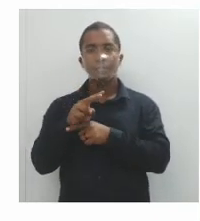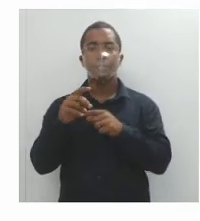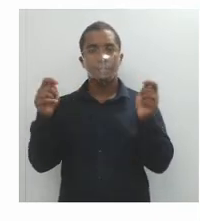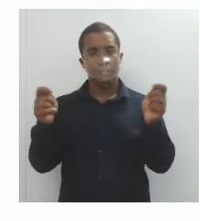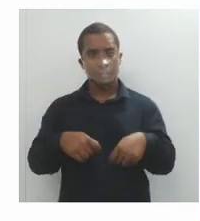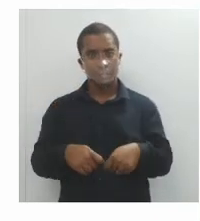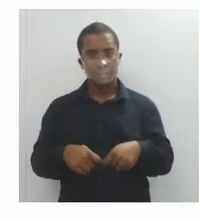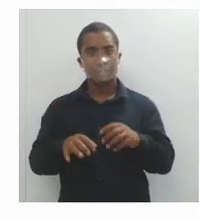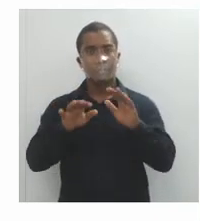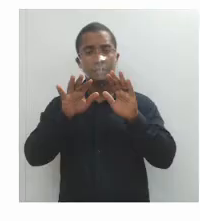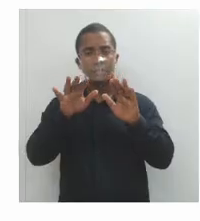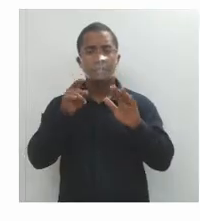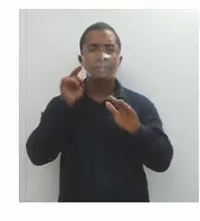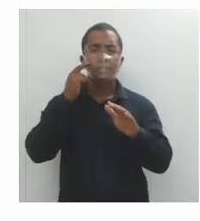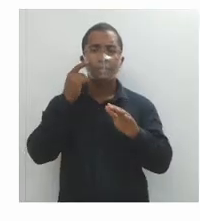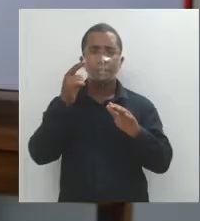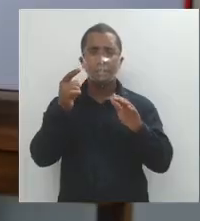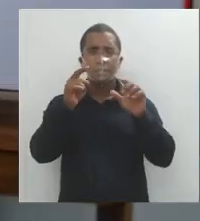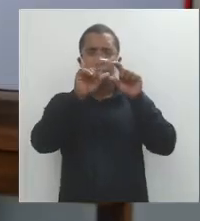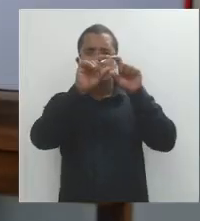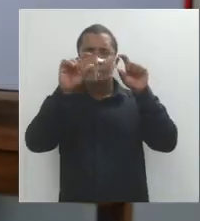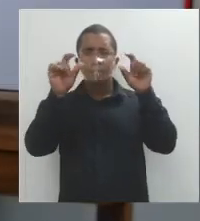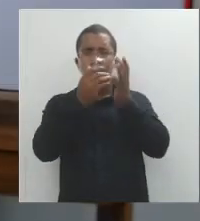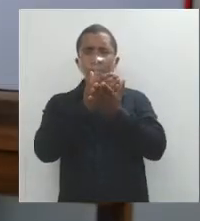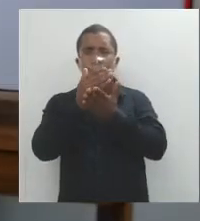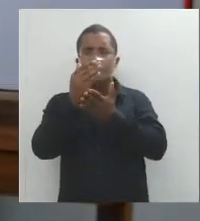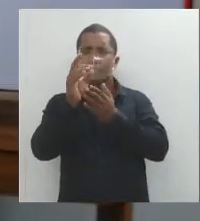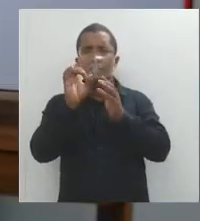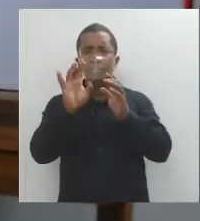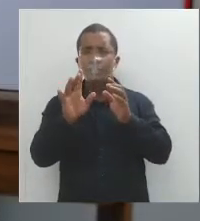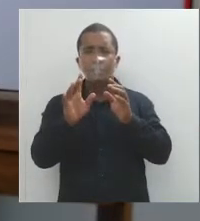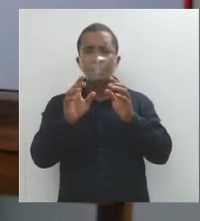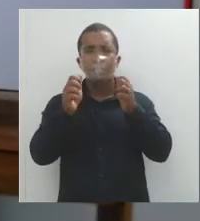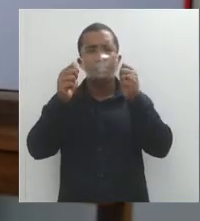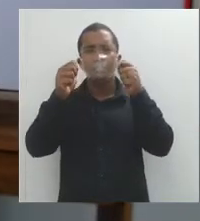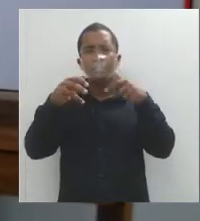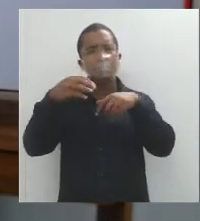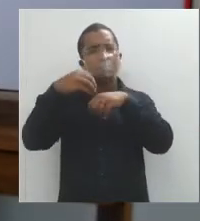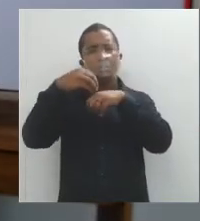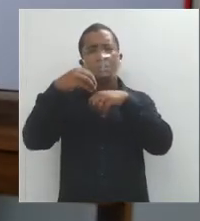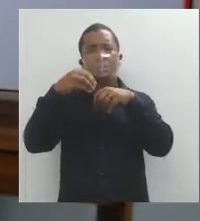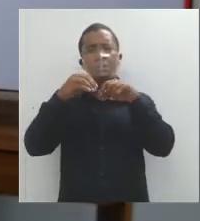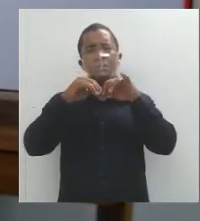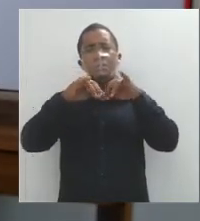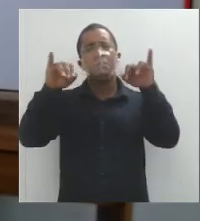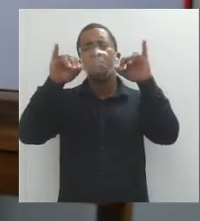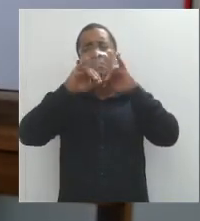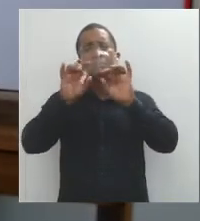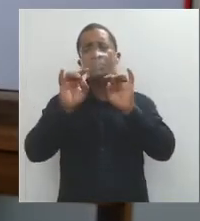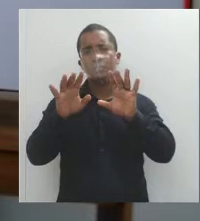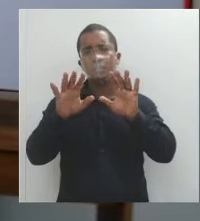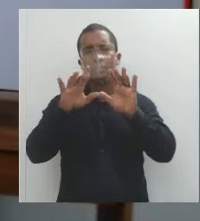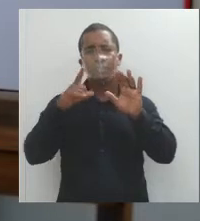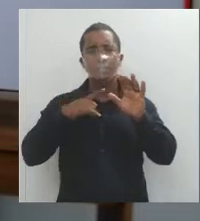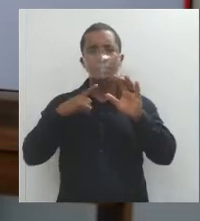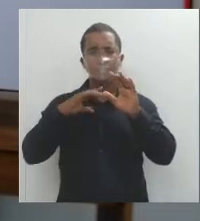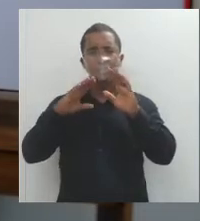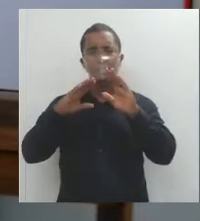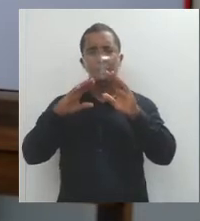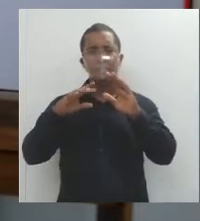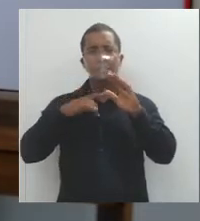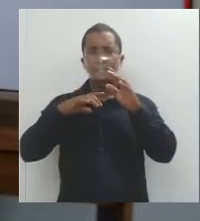Agora, isso aí, na verdade, esse início que vocês estão lendo aí, é só uma informação para você, né? A gente tem na nossa instalação